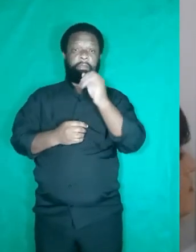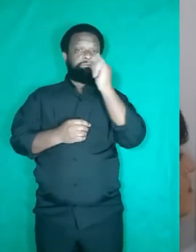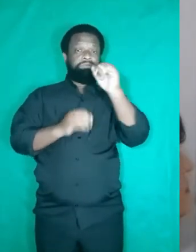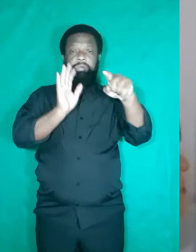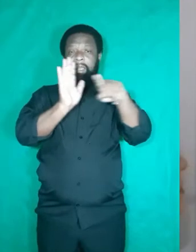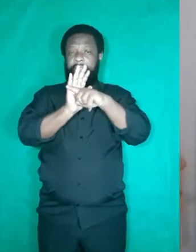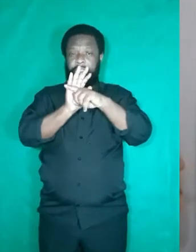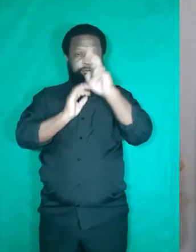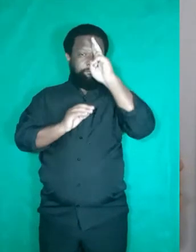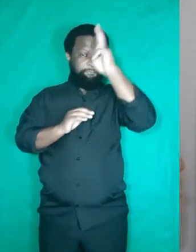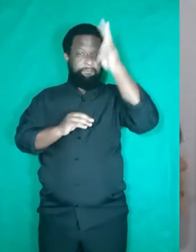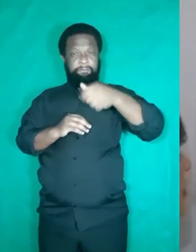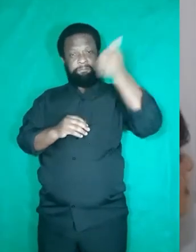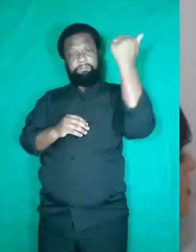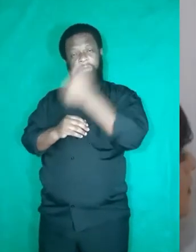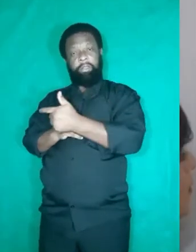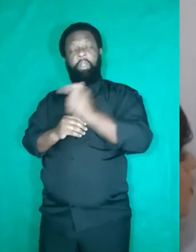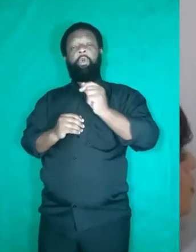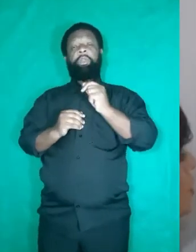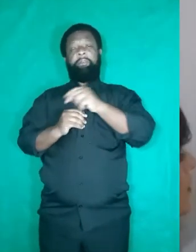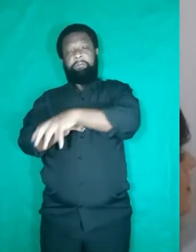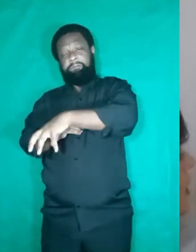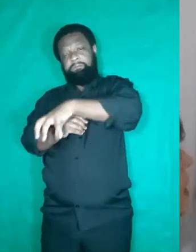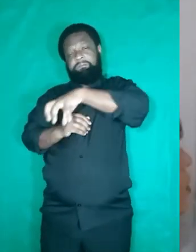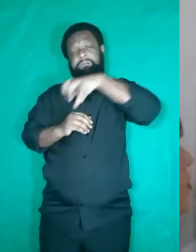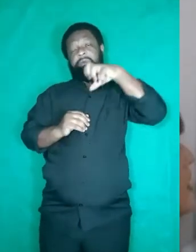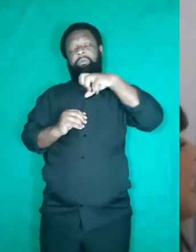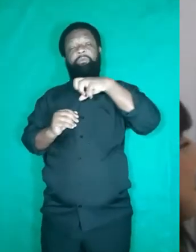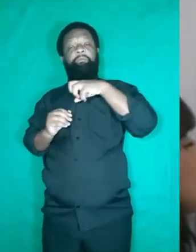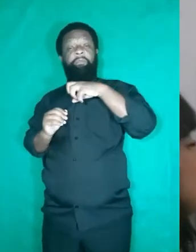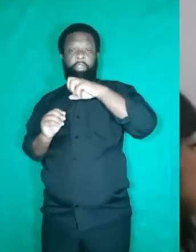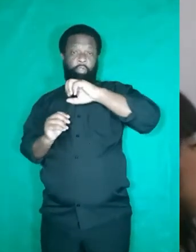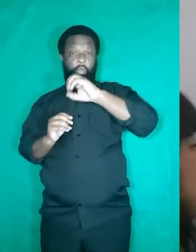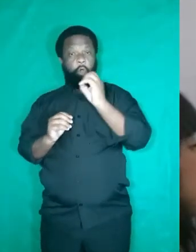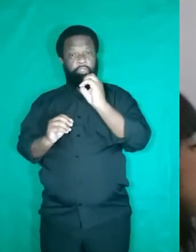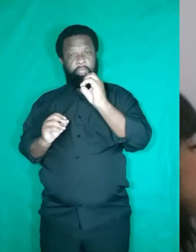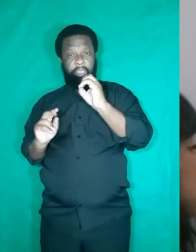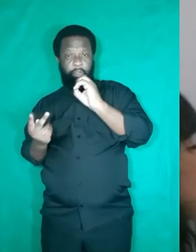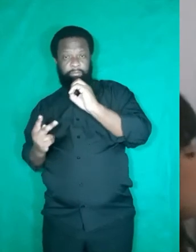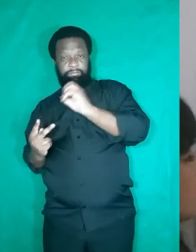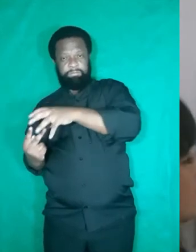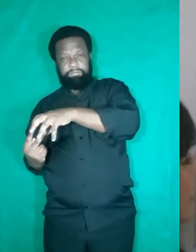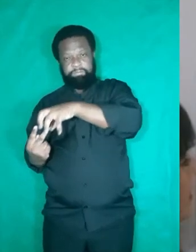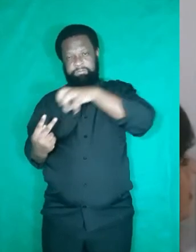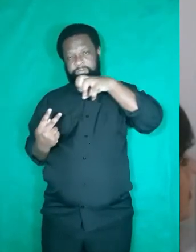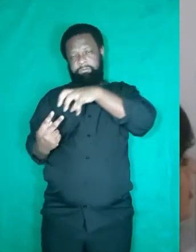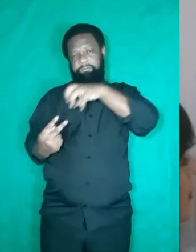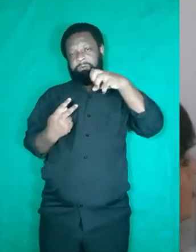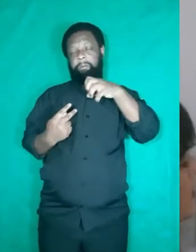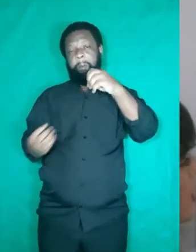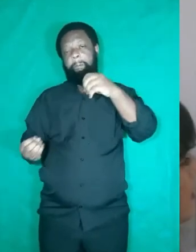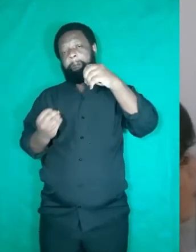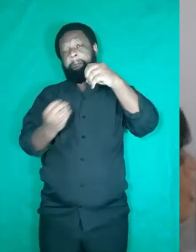eletronegativo que os hidrogênios, então ele puxa os elétrons, né? Esses elétrons da ligação, eles